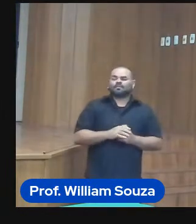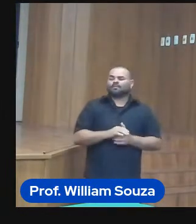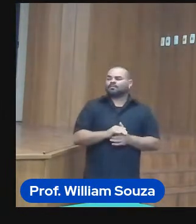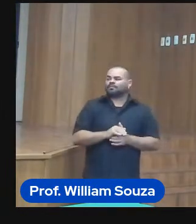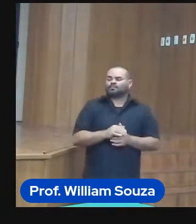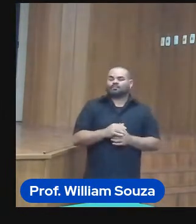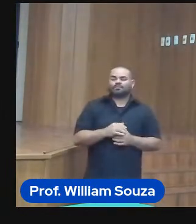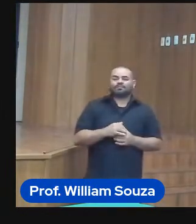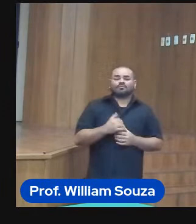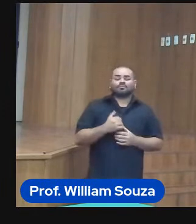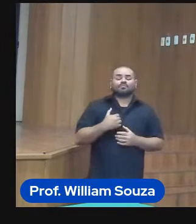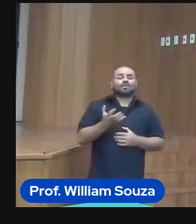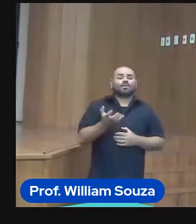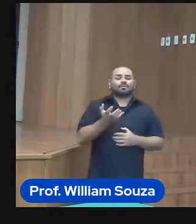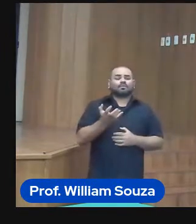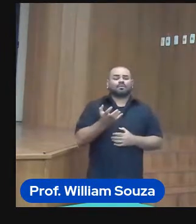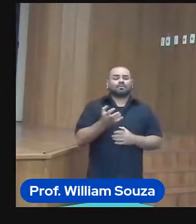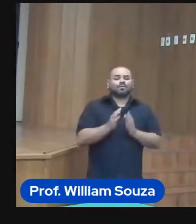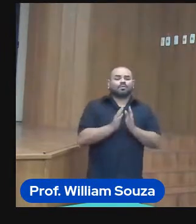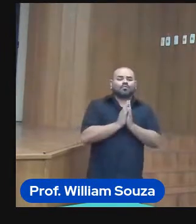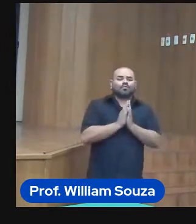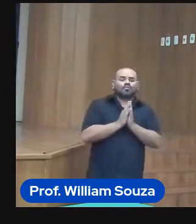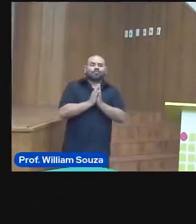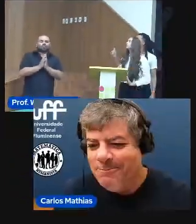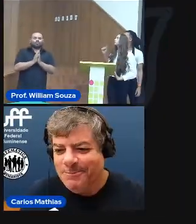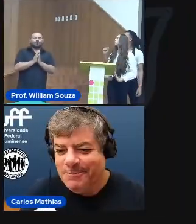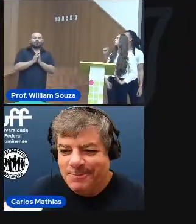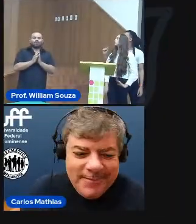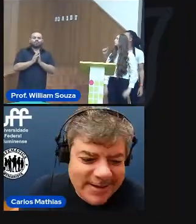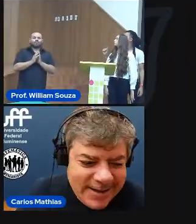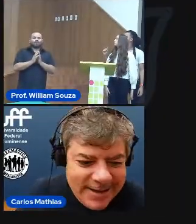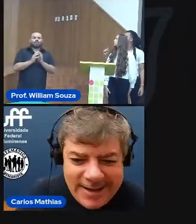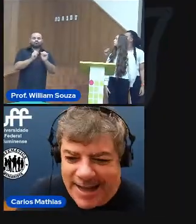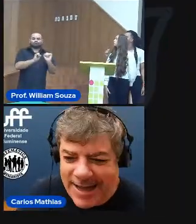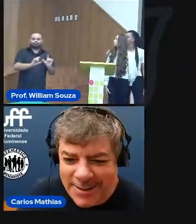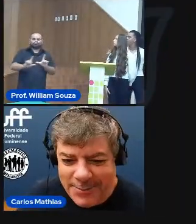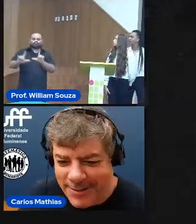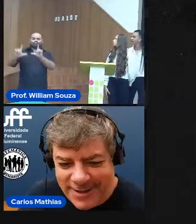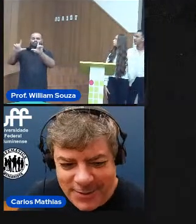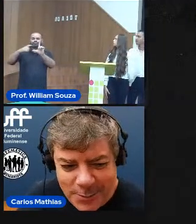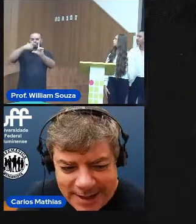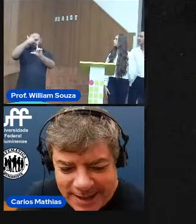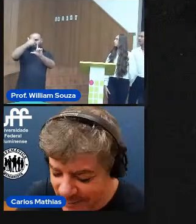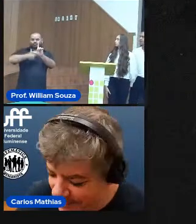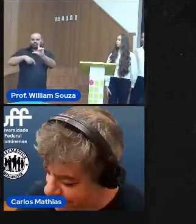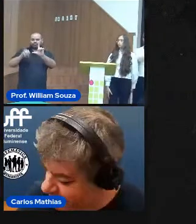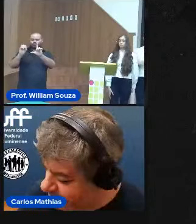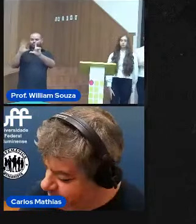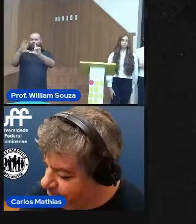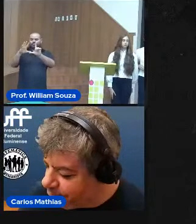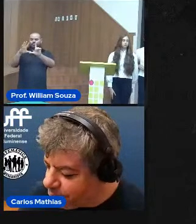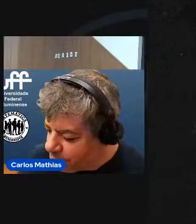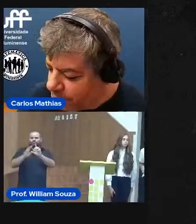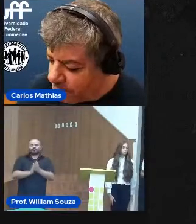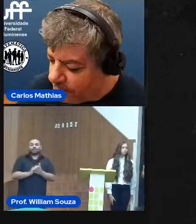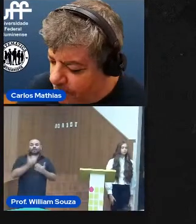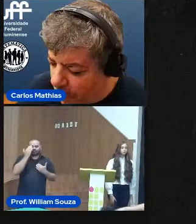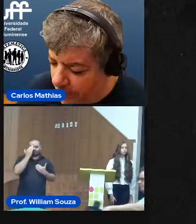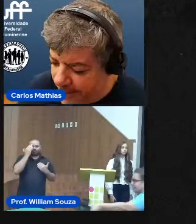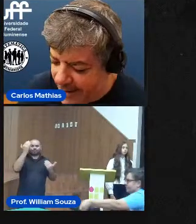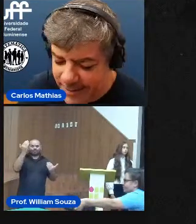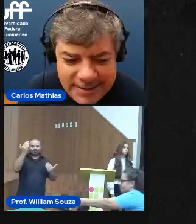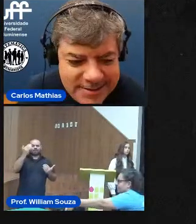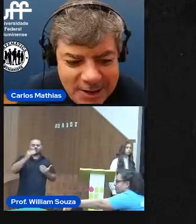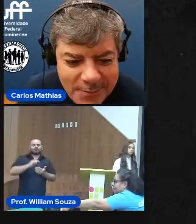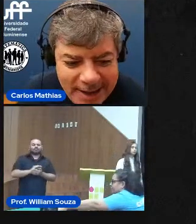pedir para vocês, por gentileza, compartilharem a minha tela. Ah, maravilha, obrigado.